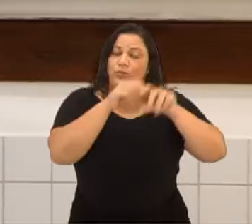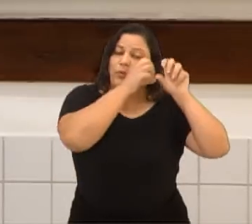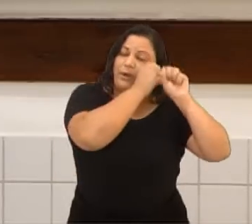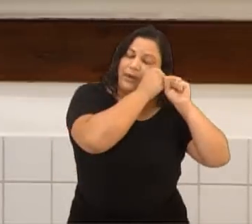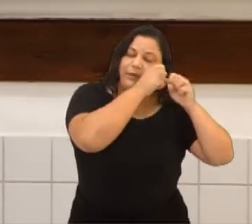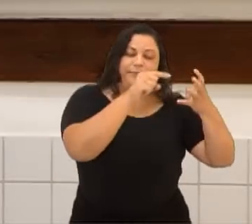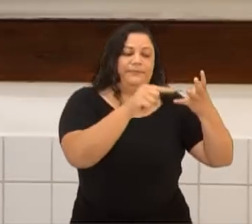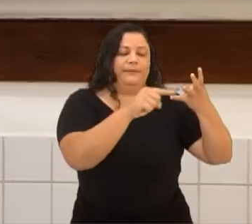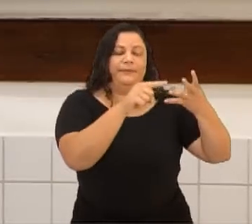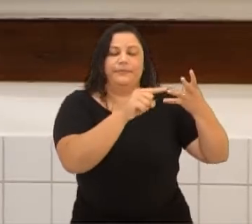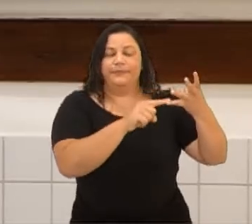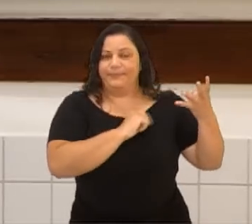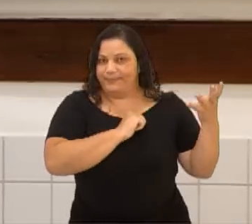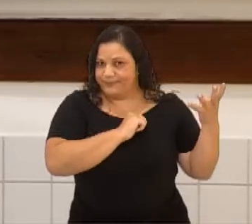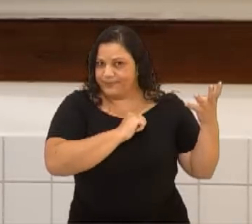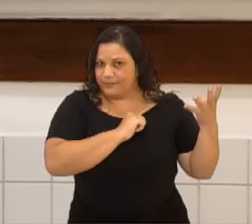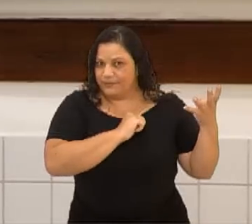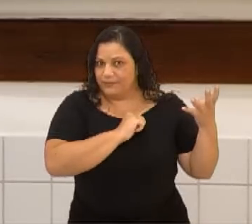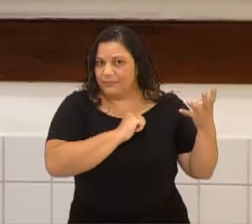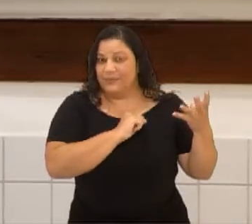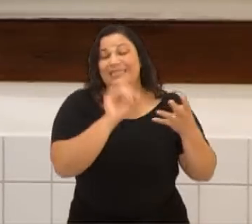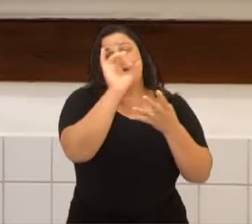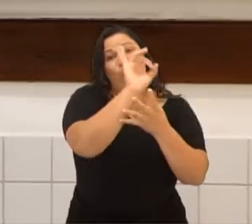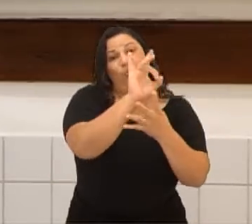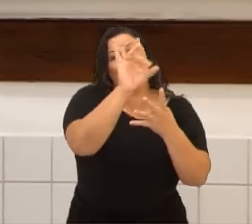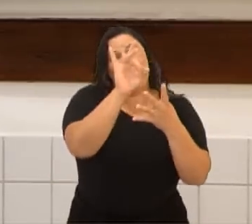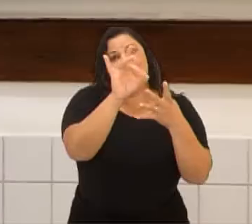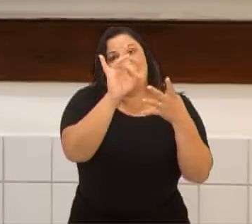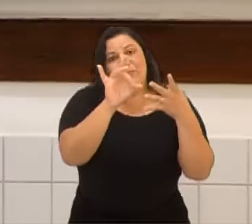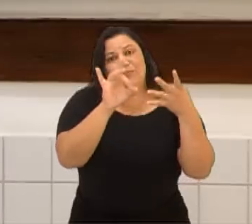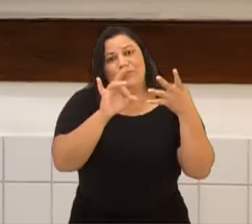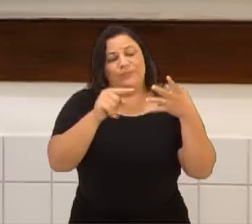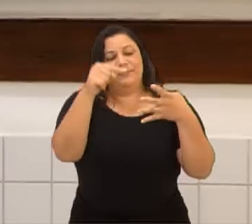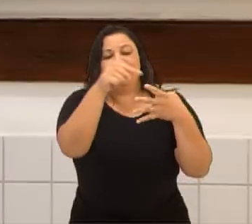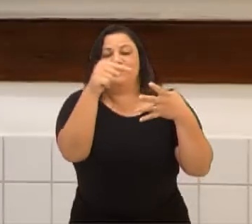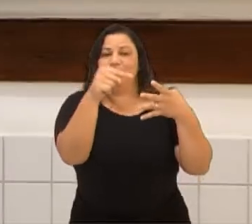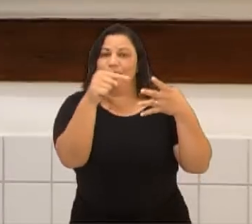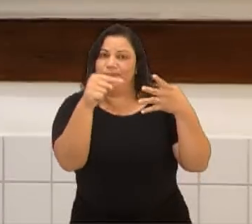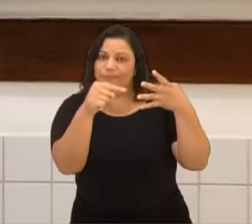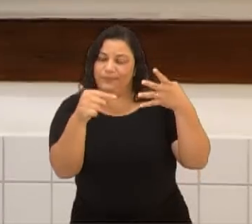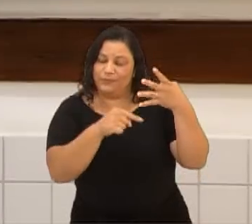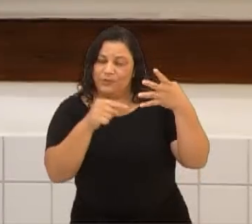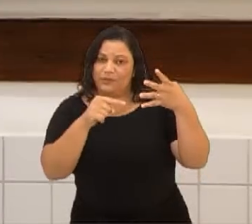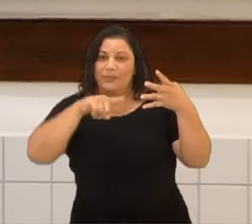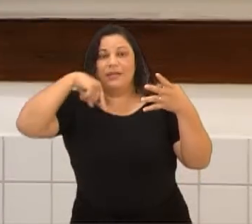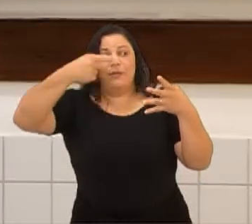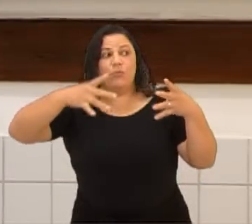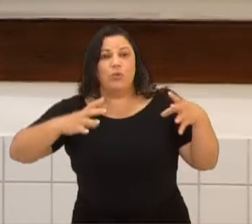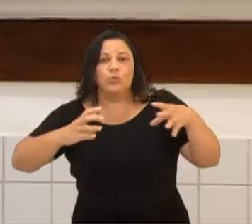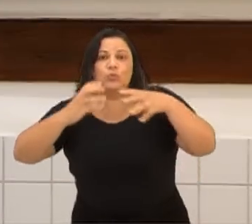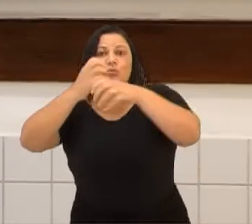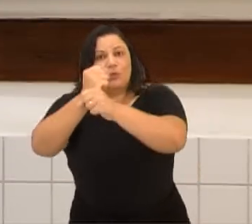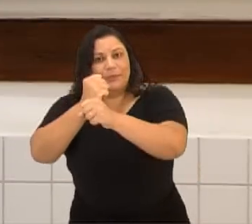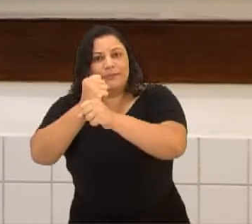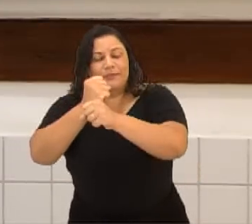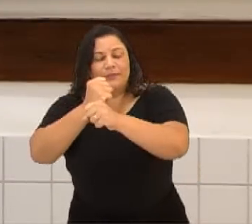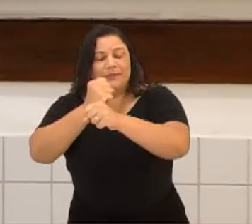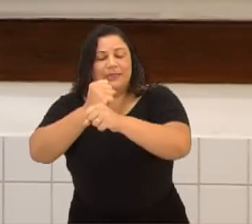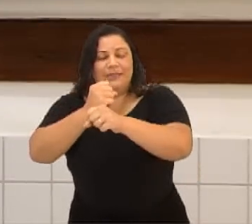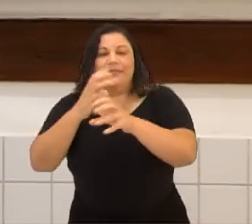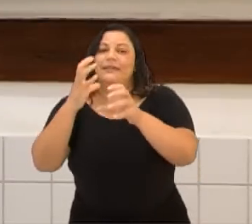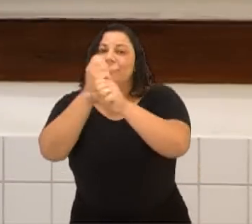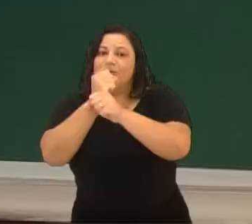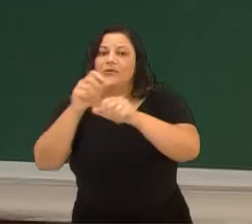calcular separadamente, um por um, para depois juntar e termos uma área total,